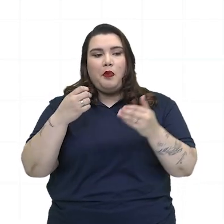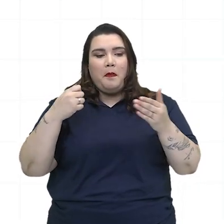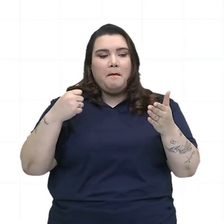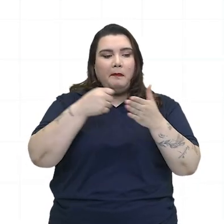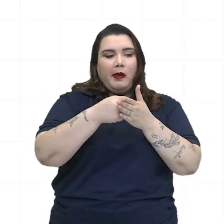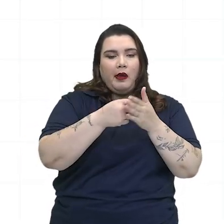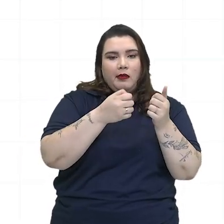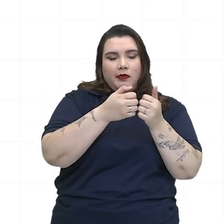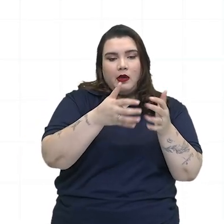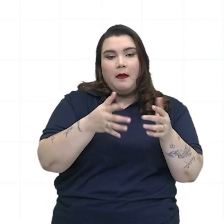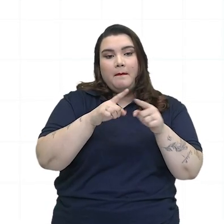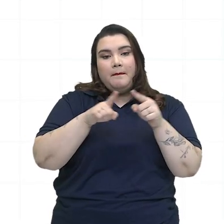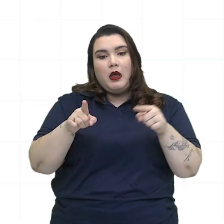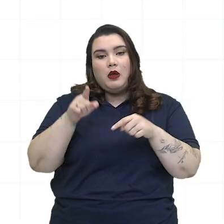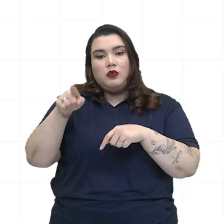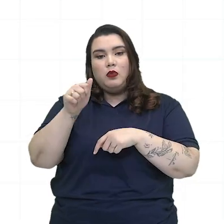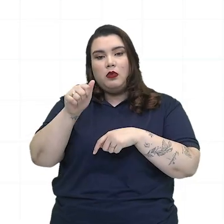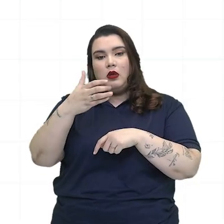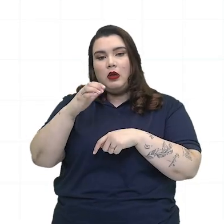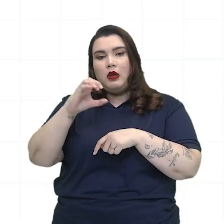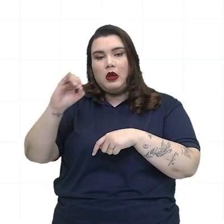rígido, tá bom, gente? Só